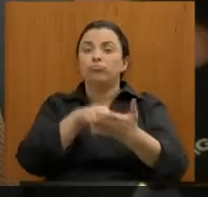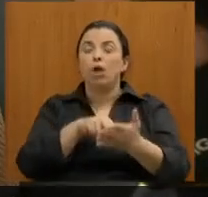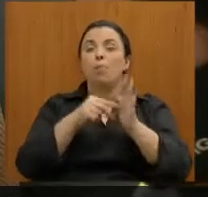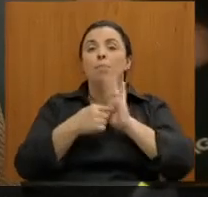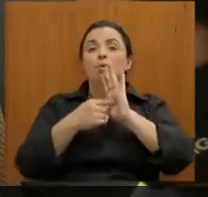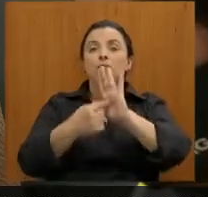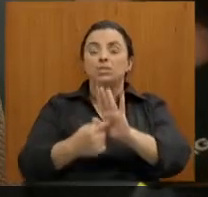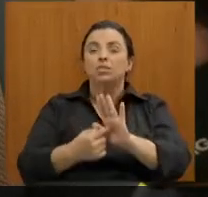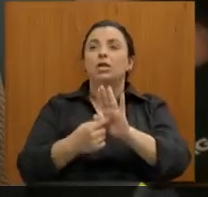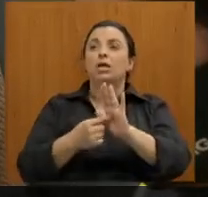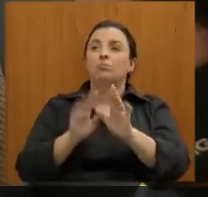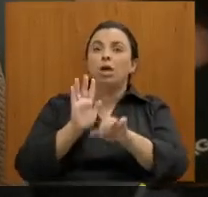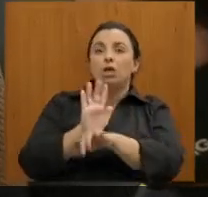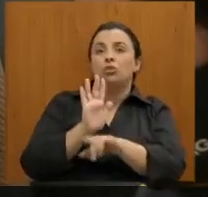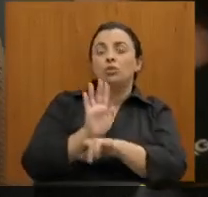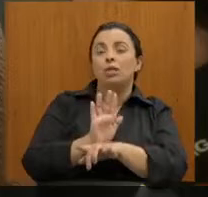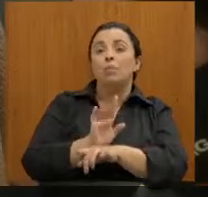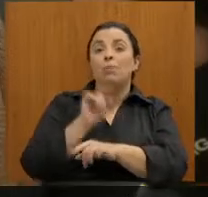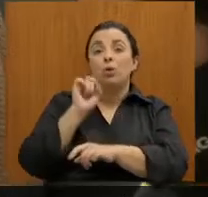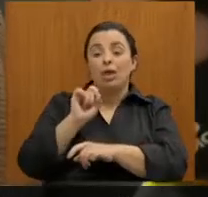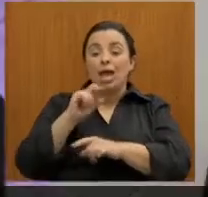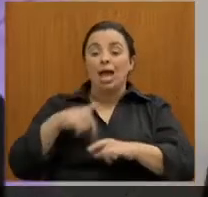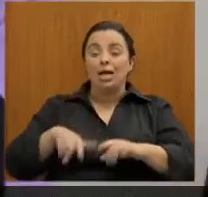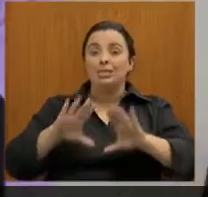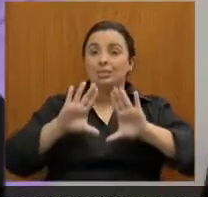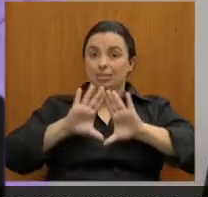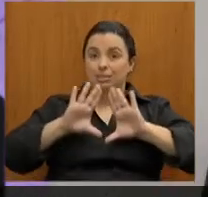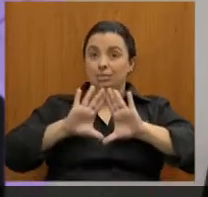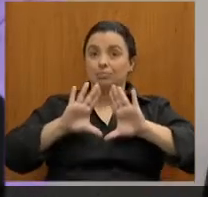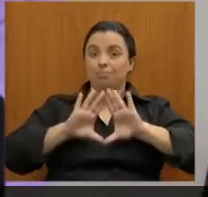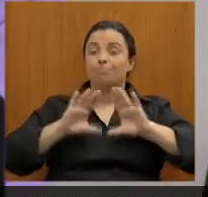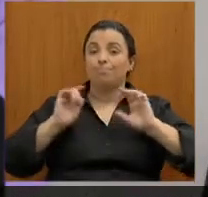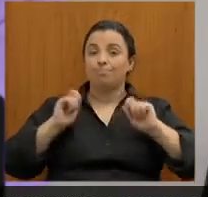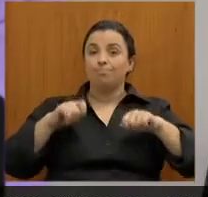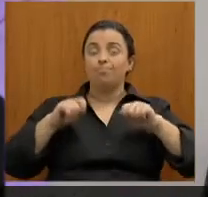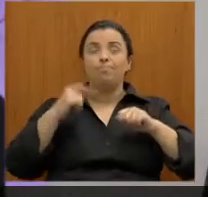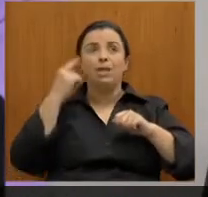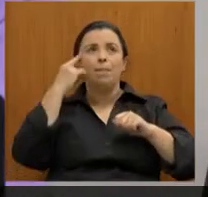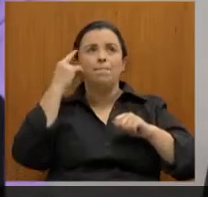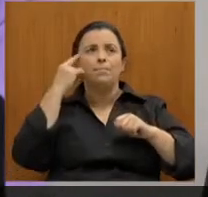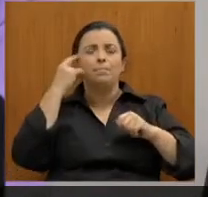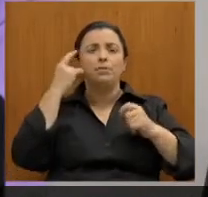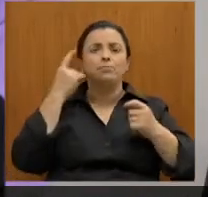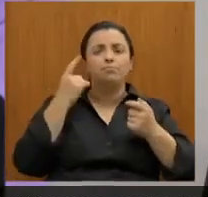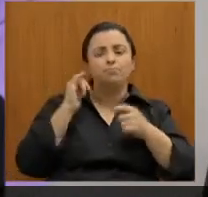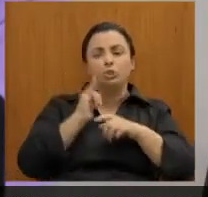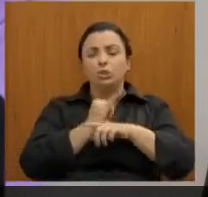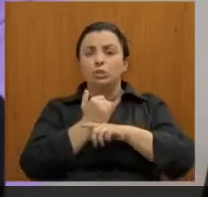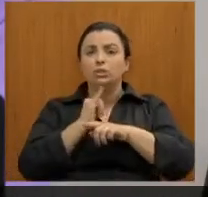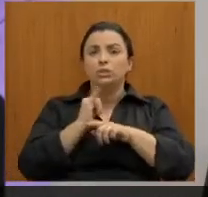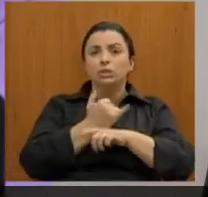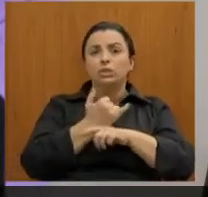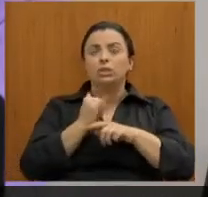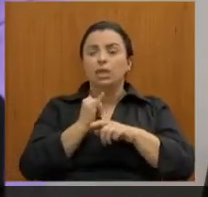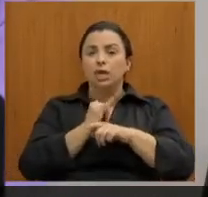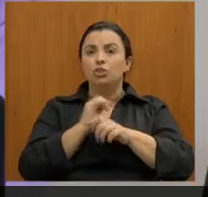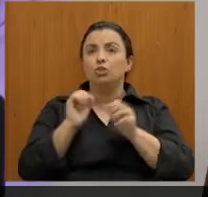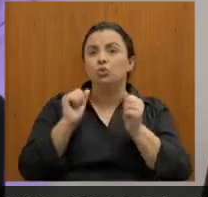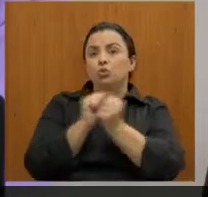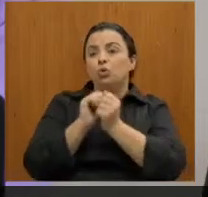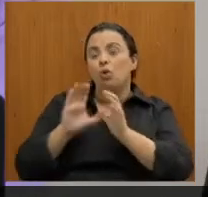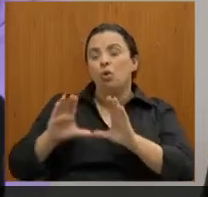atuação mas colaborando para que Assembleia Legislativa de Minas Gerais possa pensar também as estratégias através da em